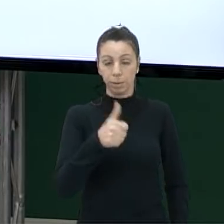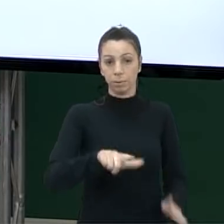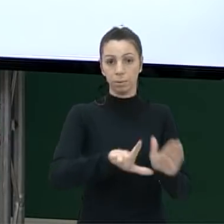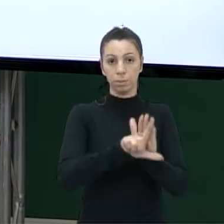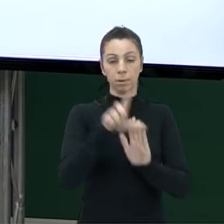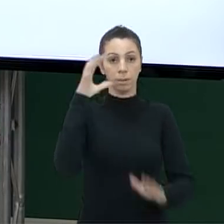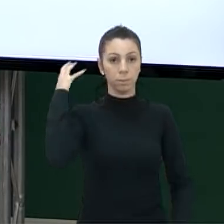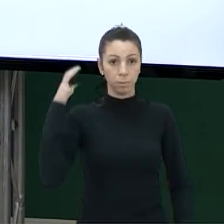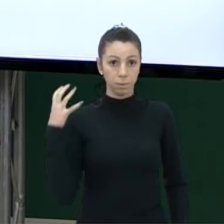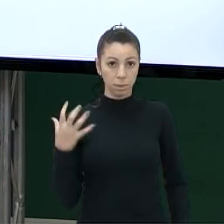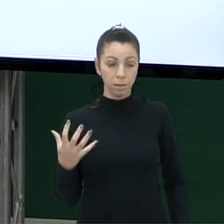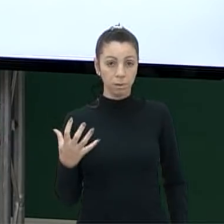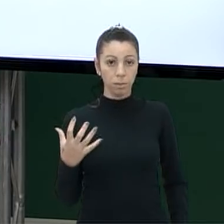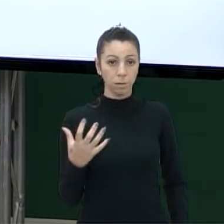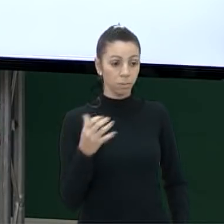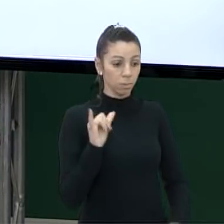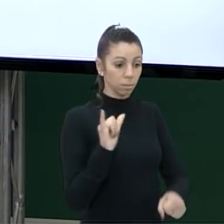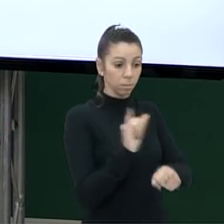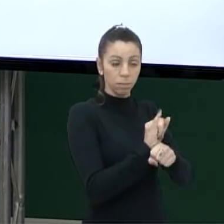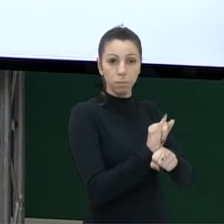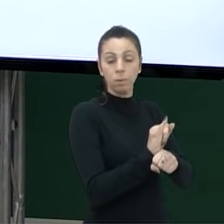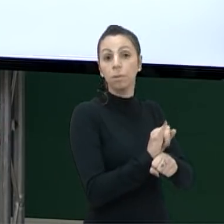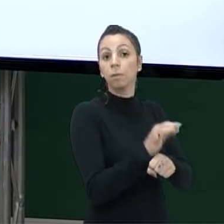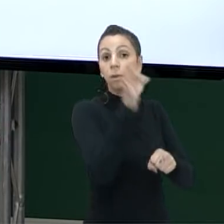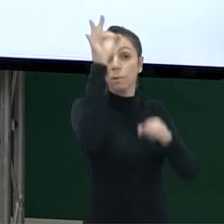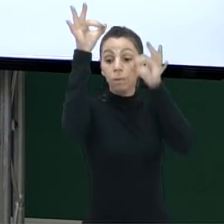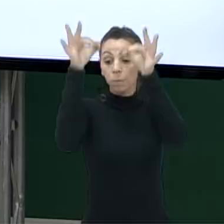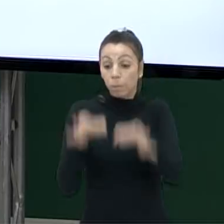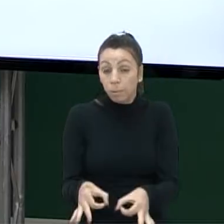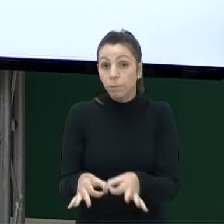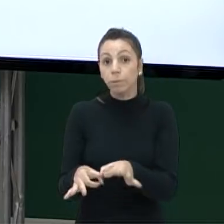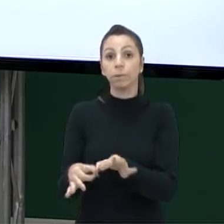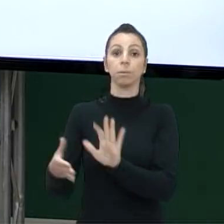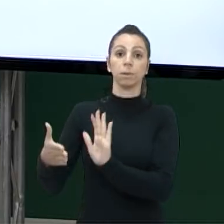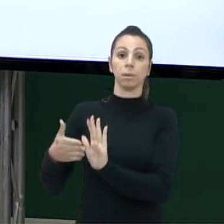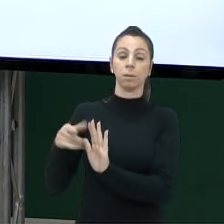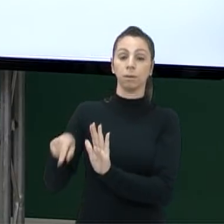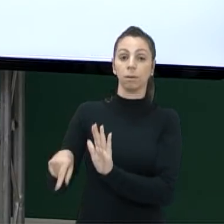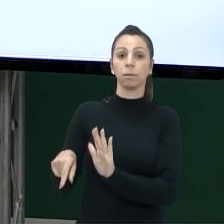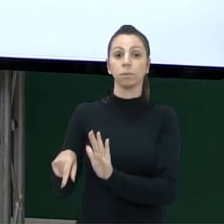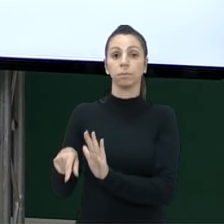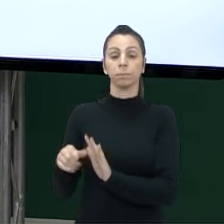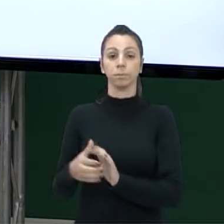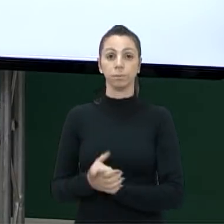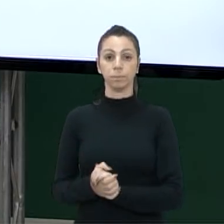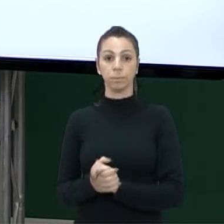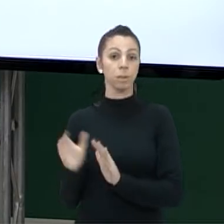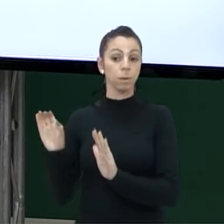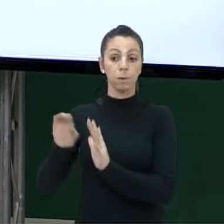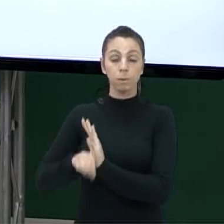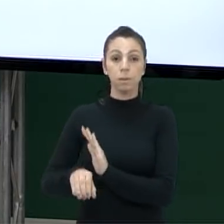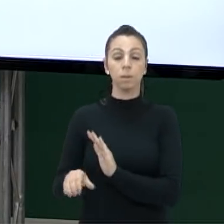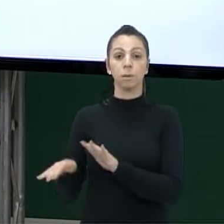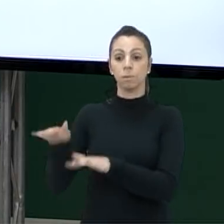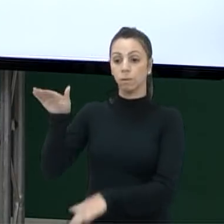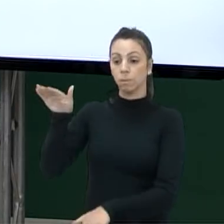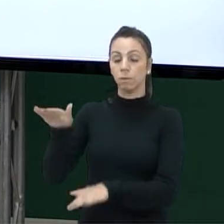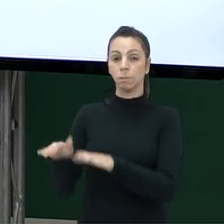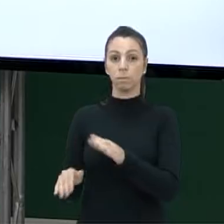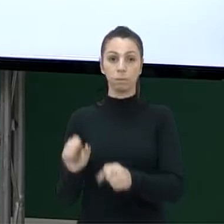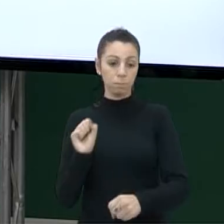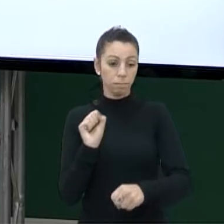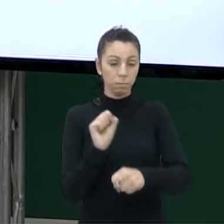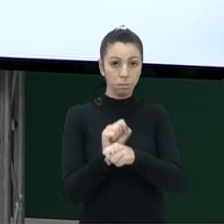simplesmente confirma isso. Lembrando que o princípio da inércia, ela fala para nós que a tendência do repouso,